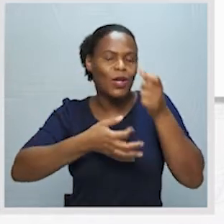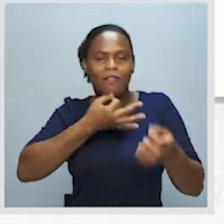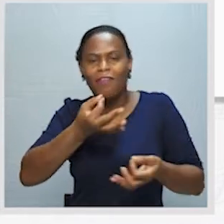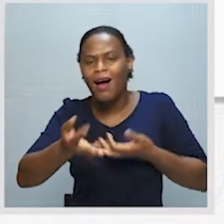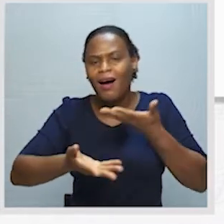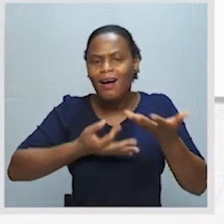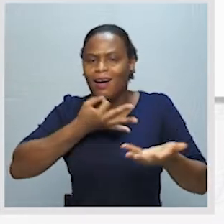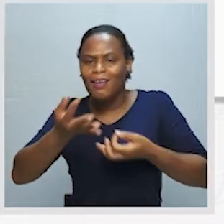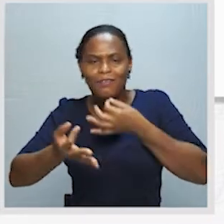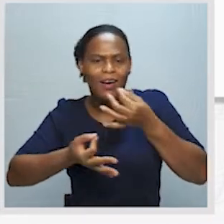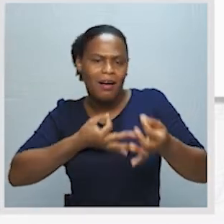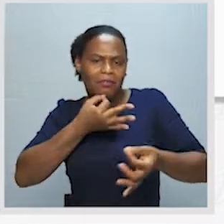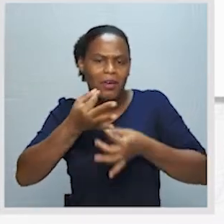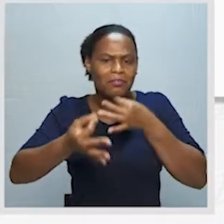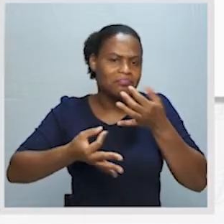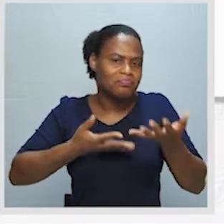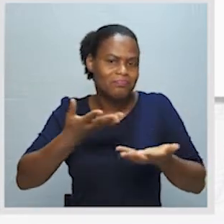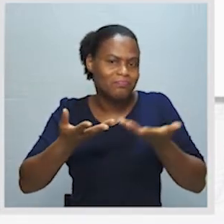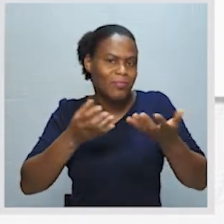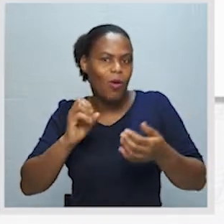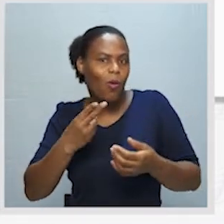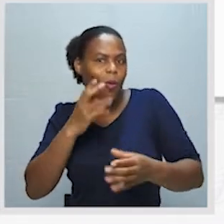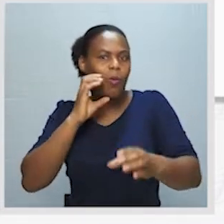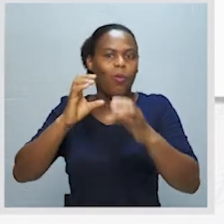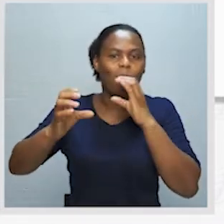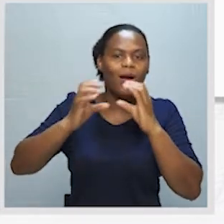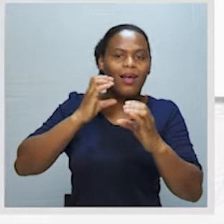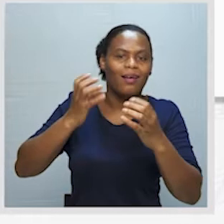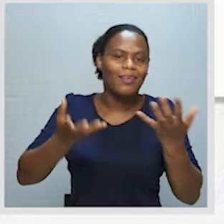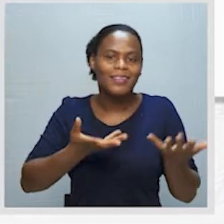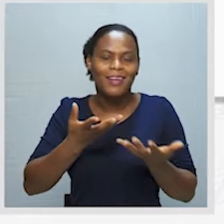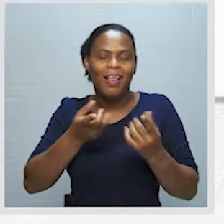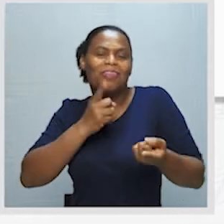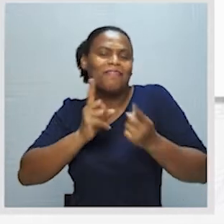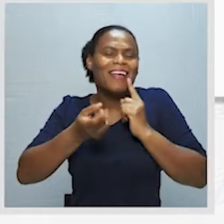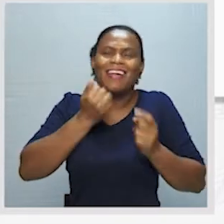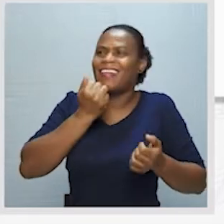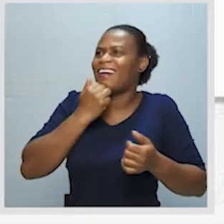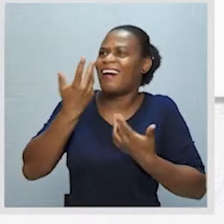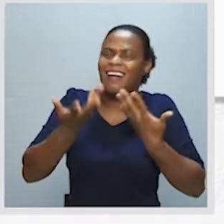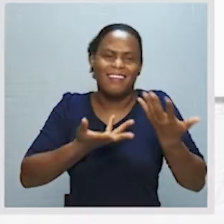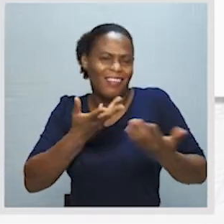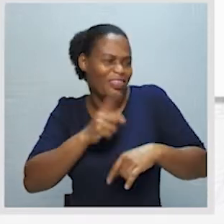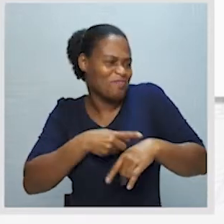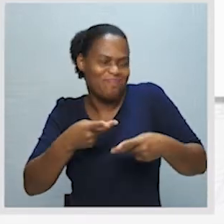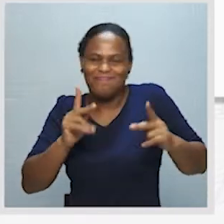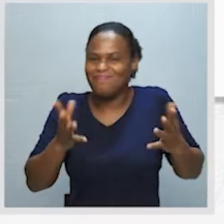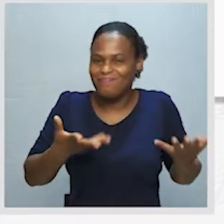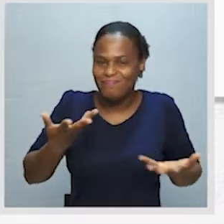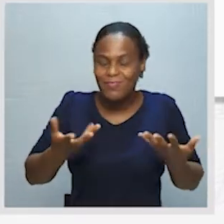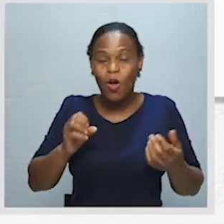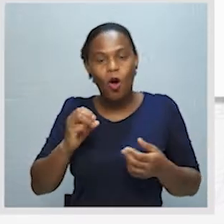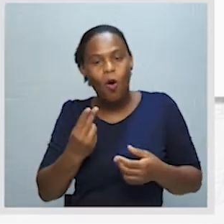estão a falar, interlocutores, as pessoas que estão a falar, não é? Que estão a comunicar, divirtam, passem